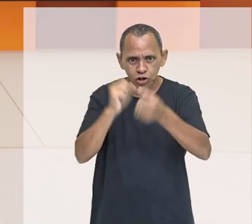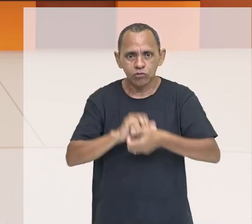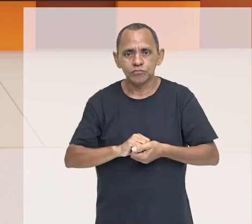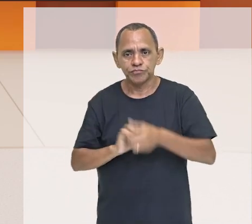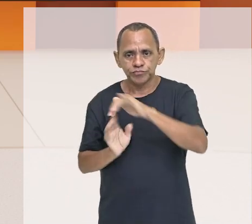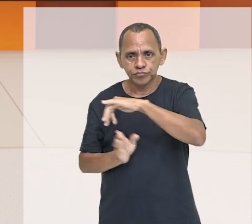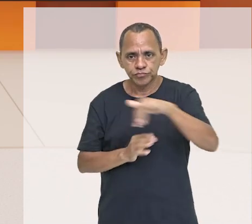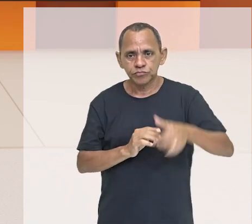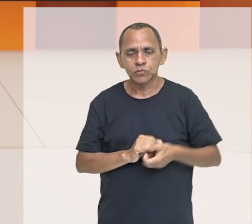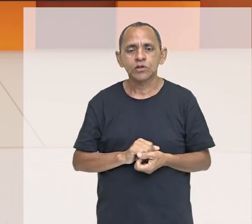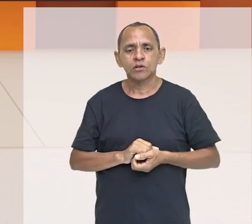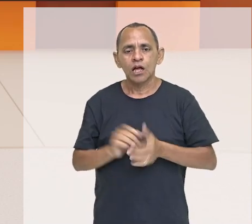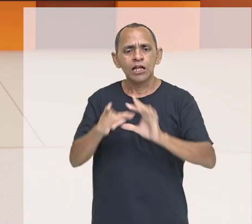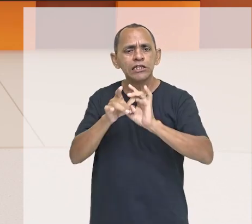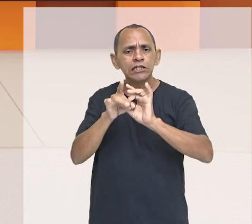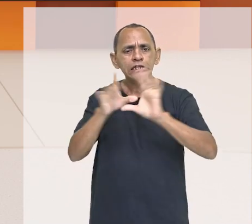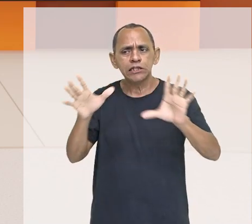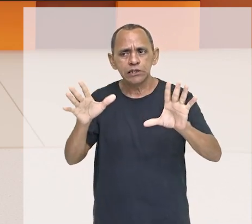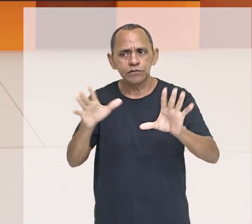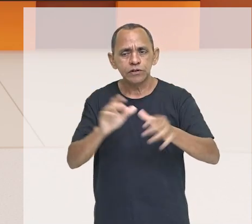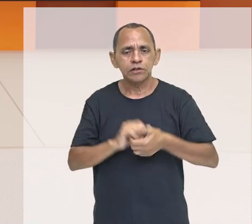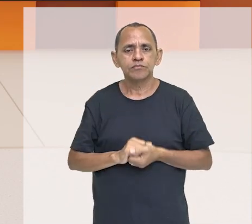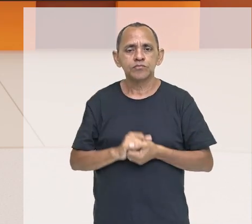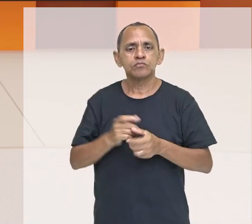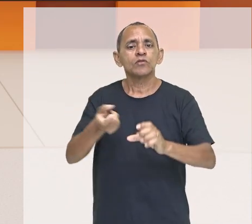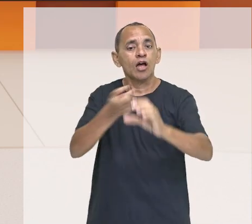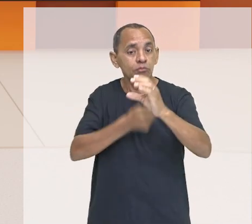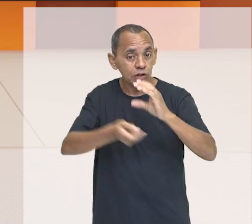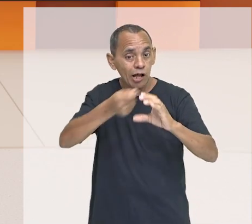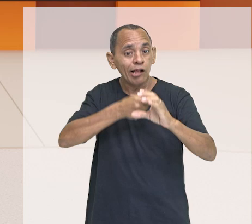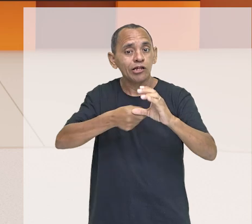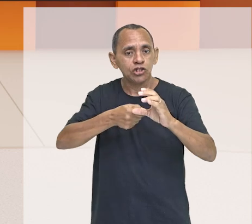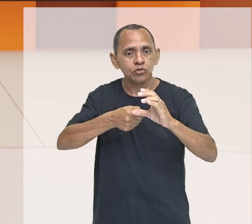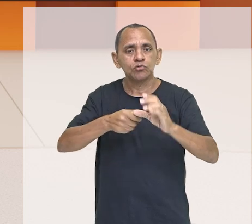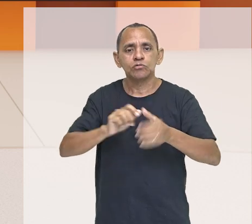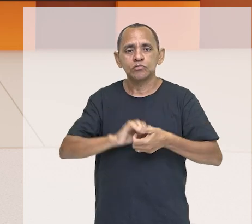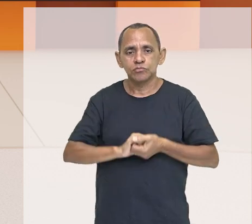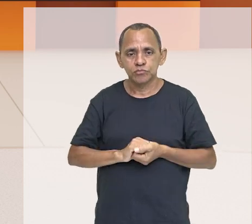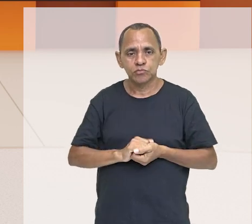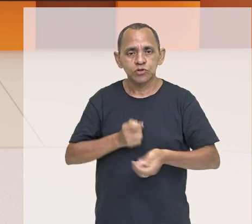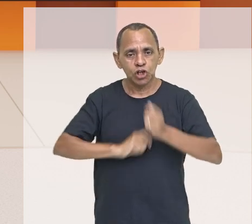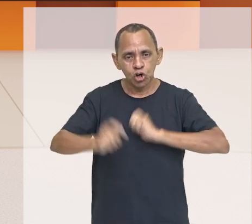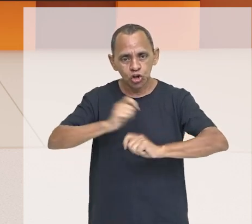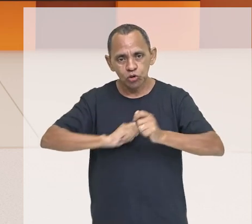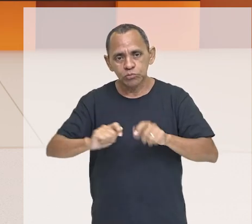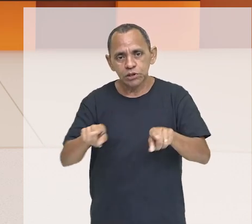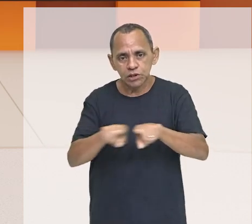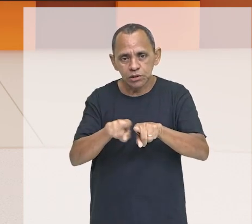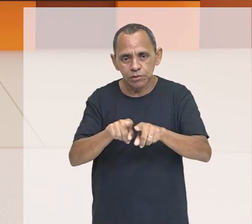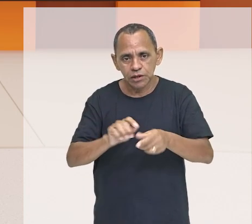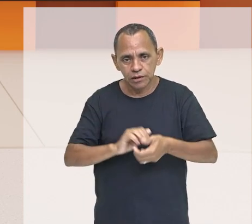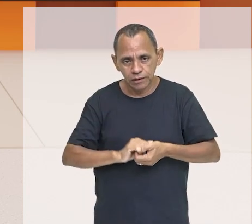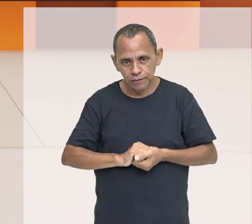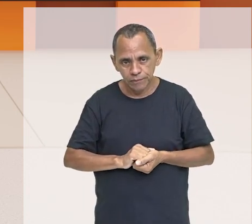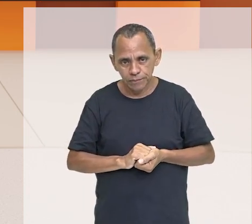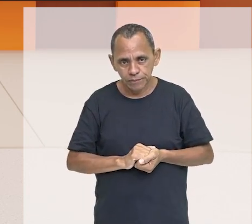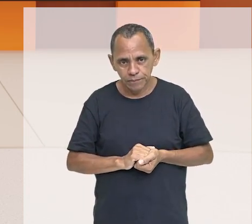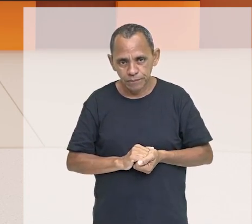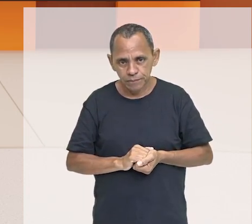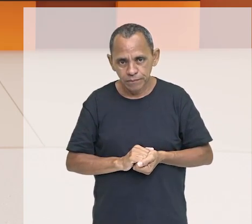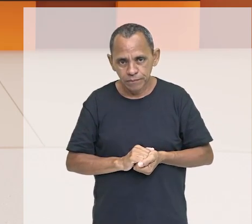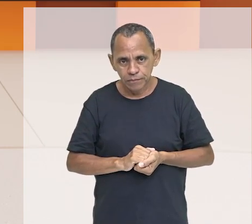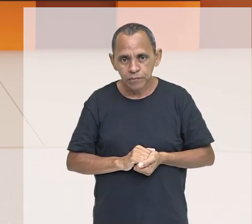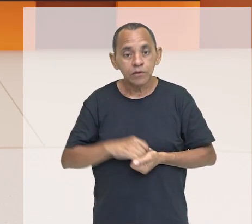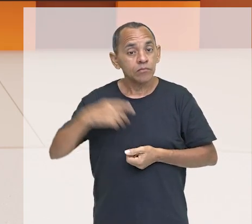Estado liberal, capitalismo comercial na economia, laissez-faire, laissez-passer, né?